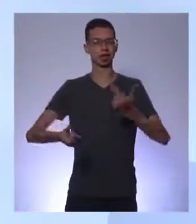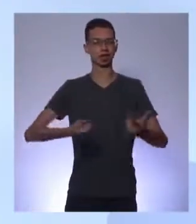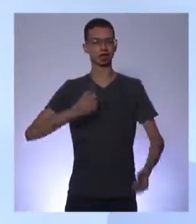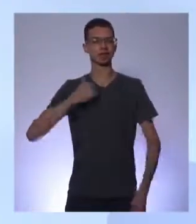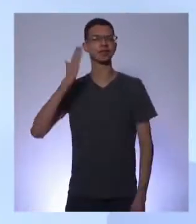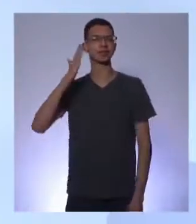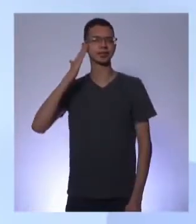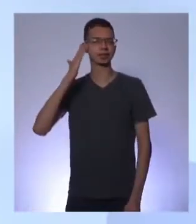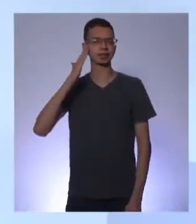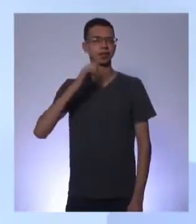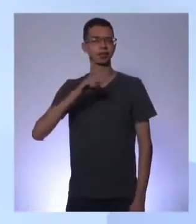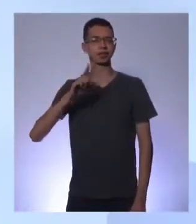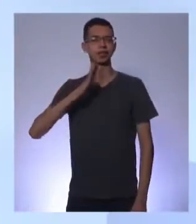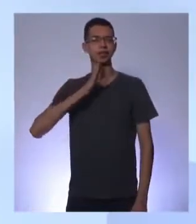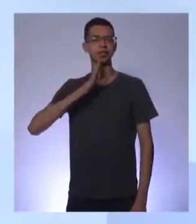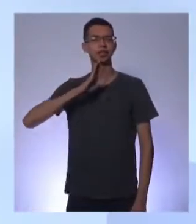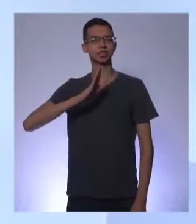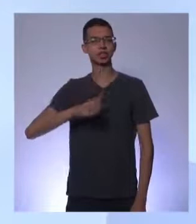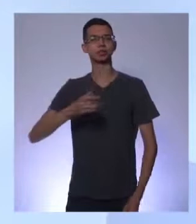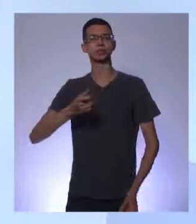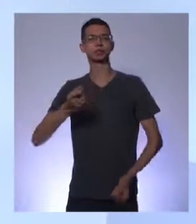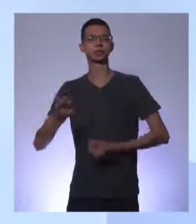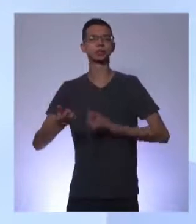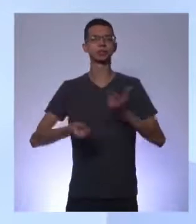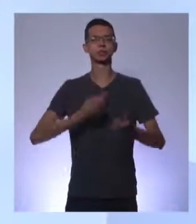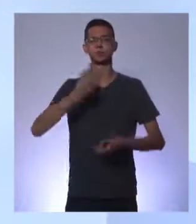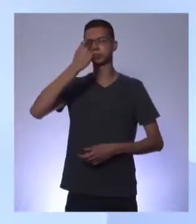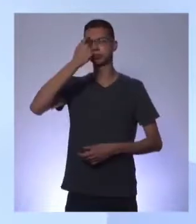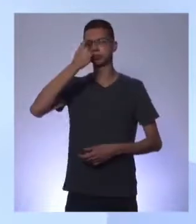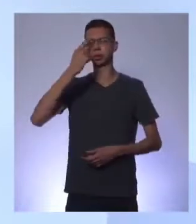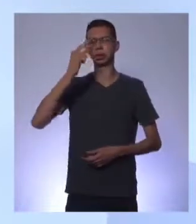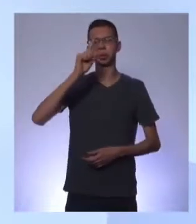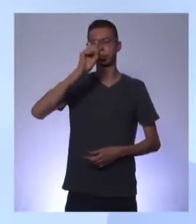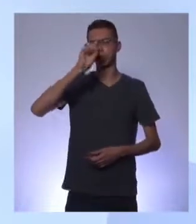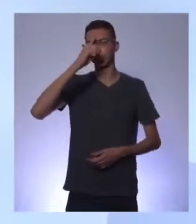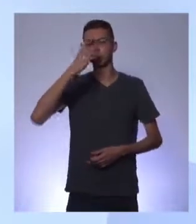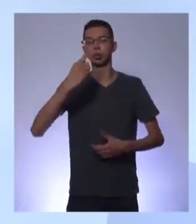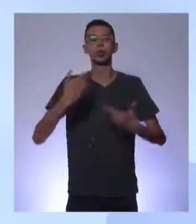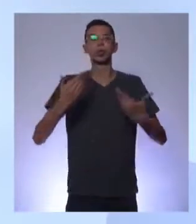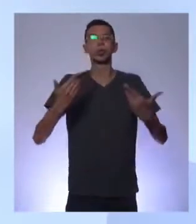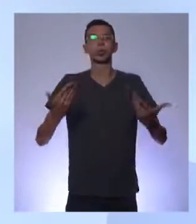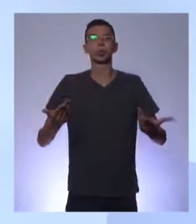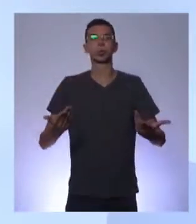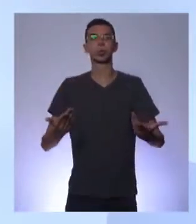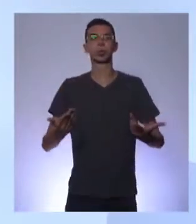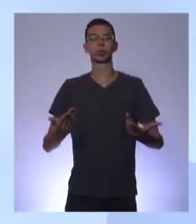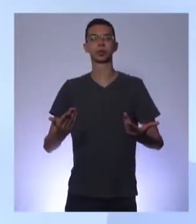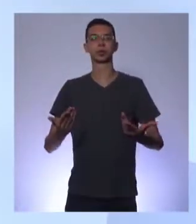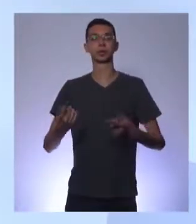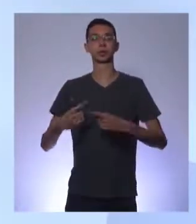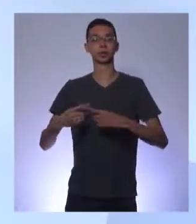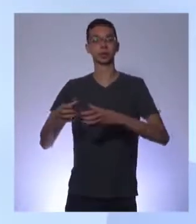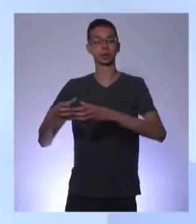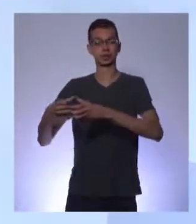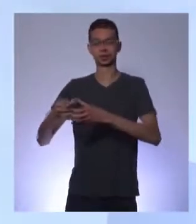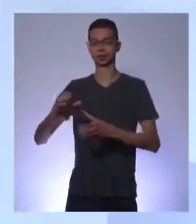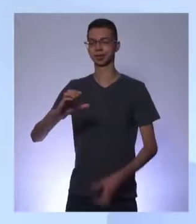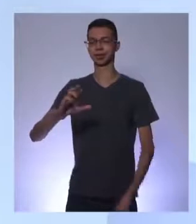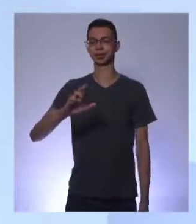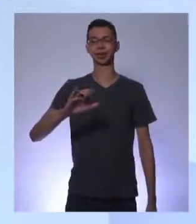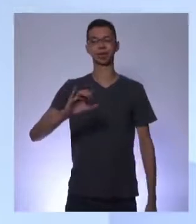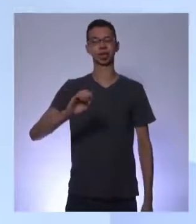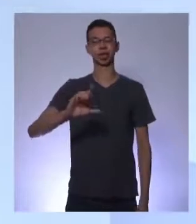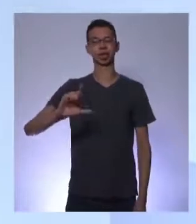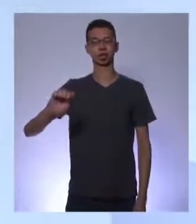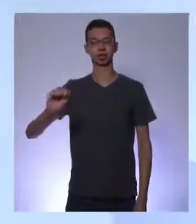e outros devem estar se perguntando qual eram os interesses das elites crioudas